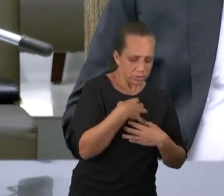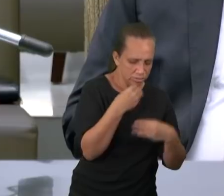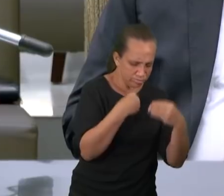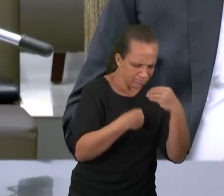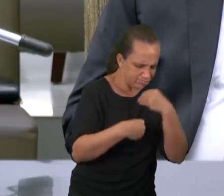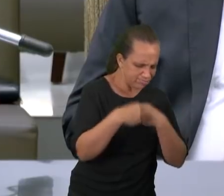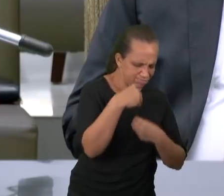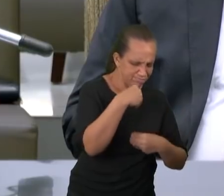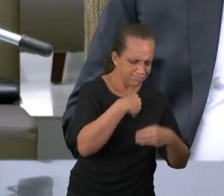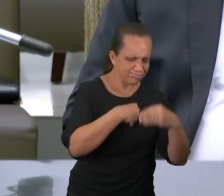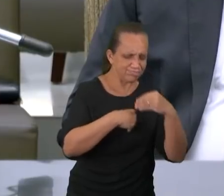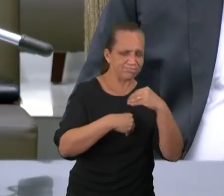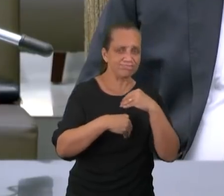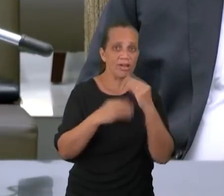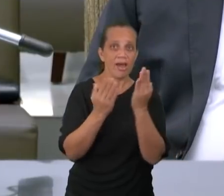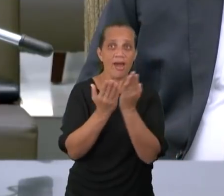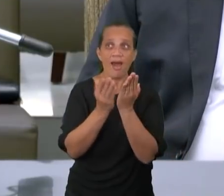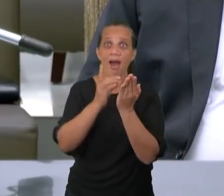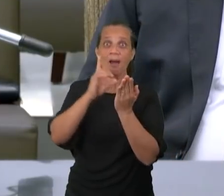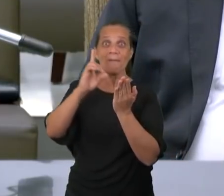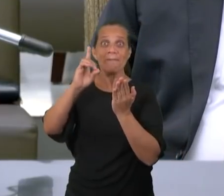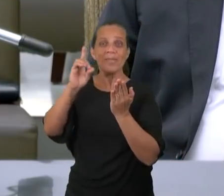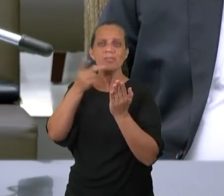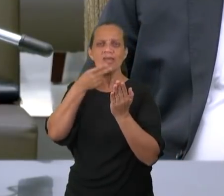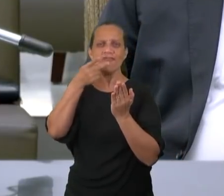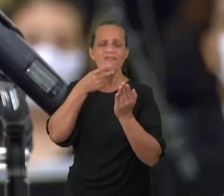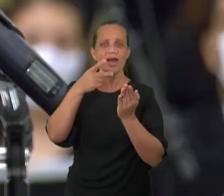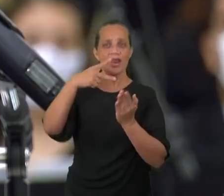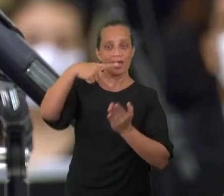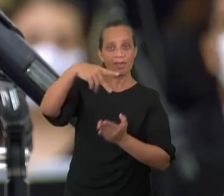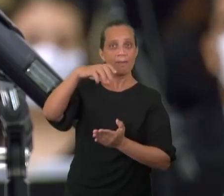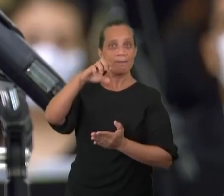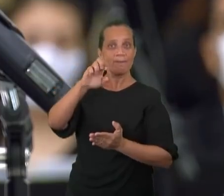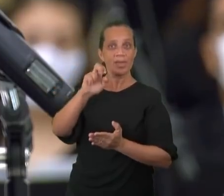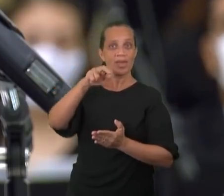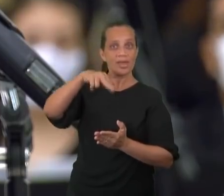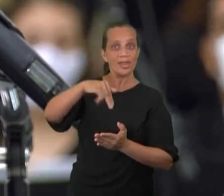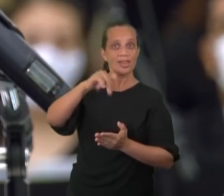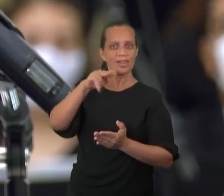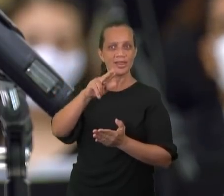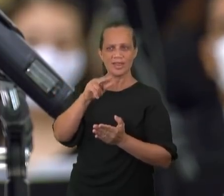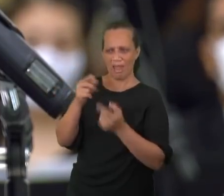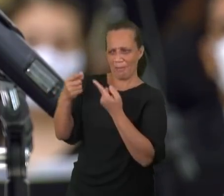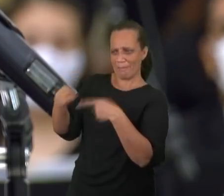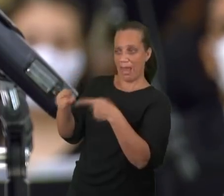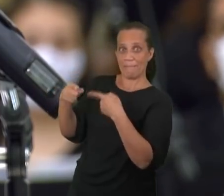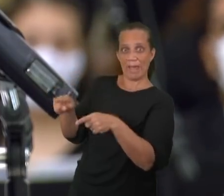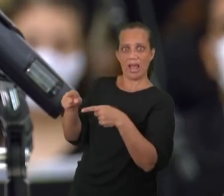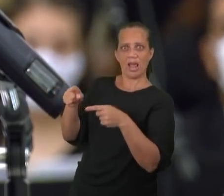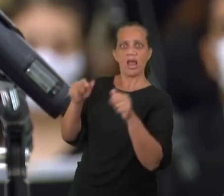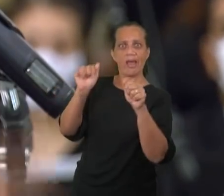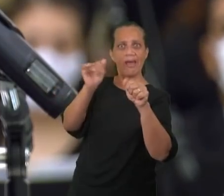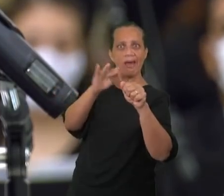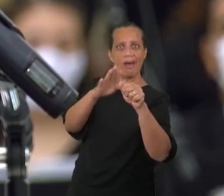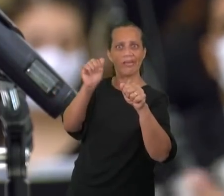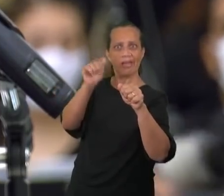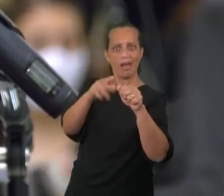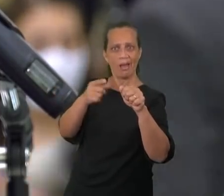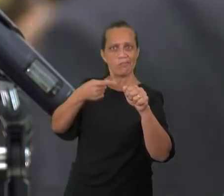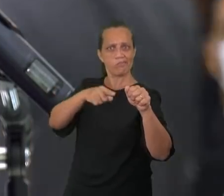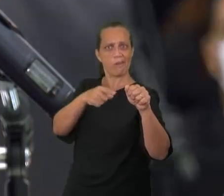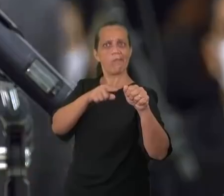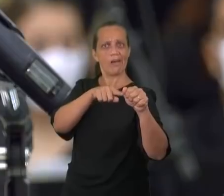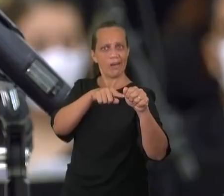A Bíblia, né, registra para provocá-la, porque tem coisas que é assim, irmãos. O crente está ali vivendo com provocações